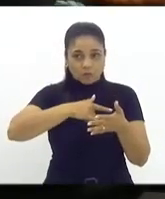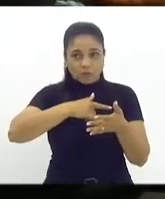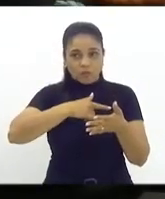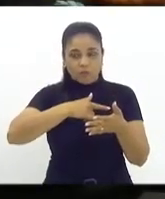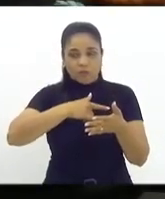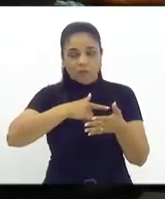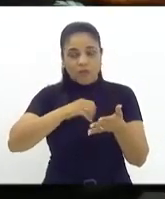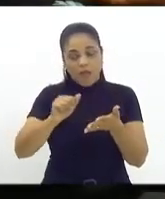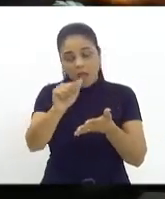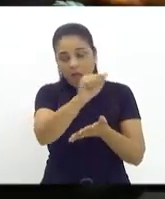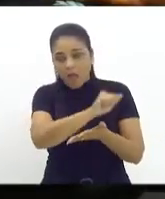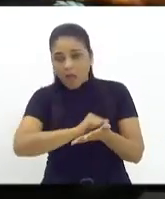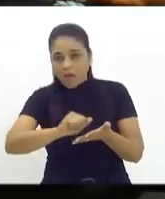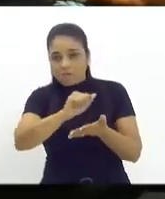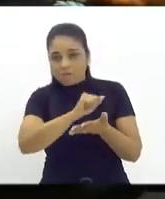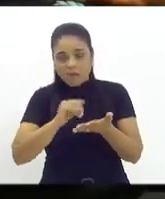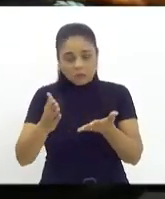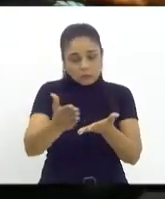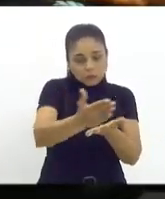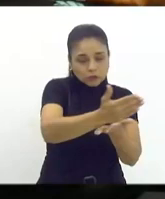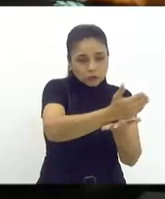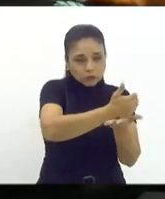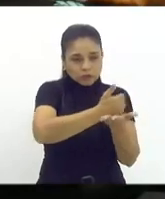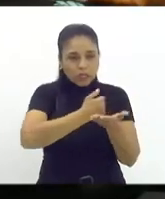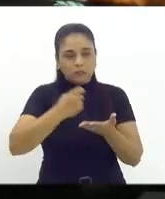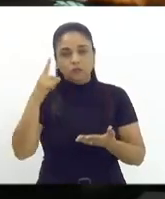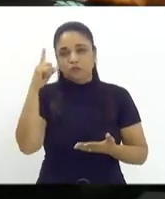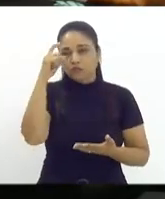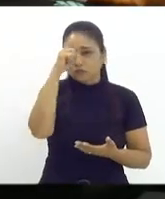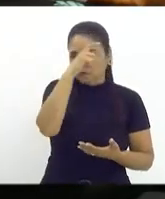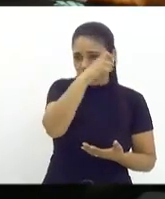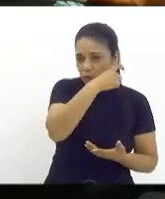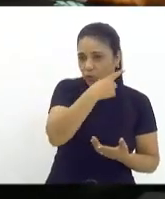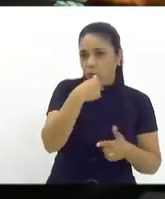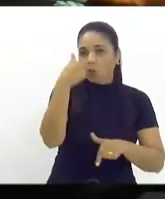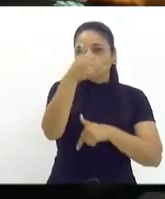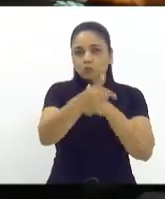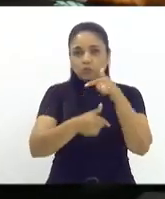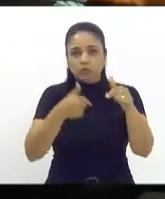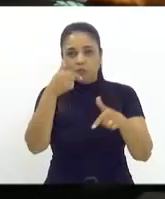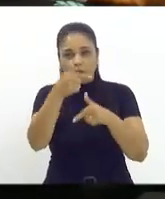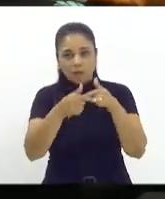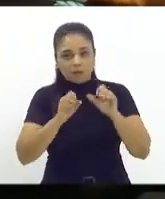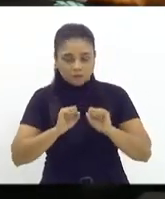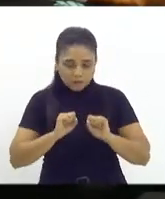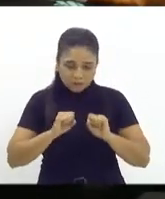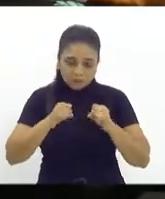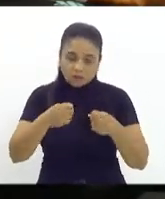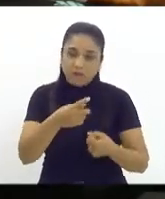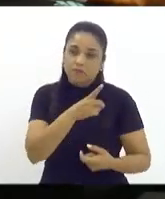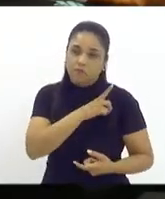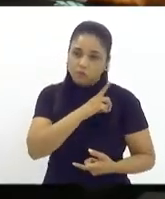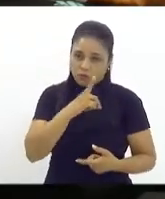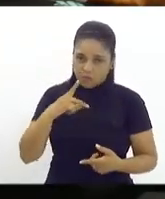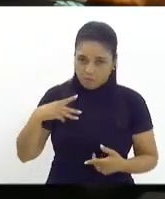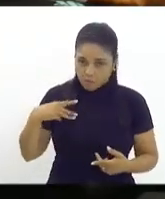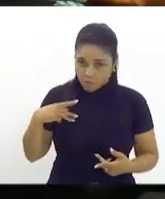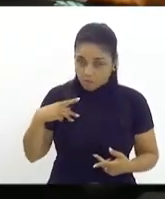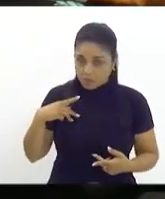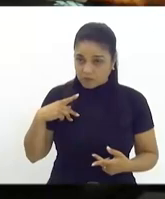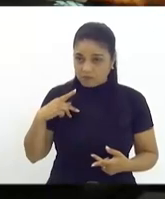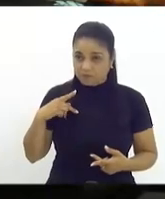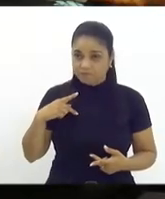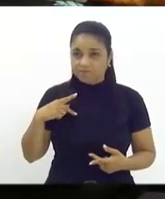de dados que dificultou um trabalho mais apurado ainda da Defensoria Pública quais são então